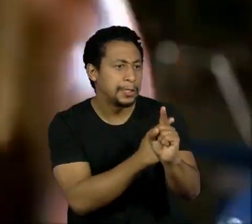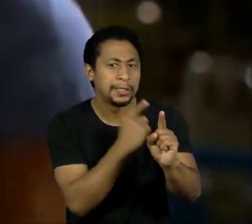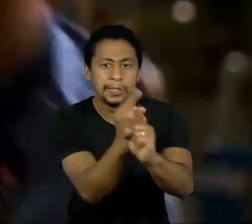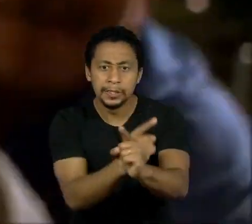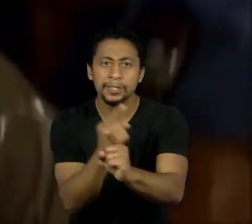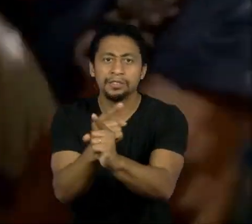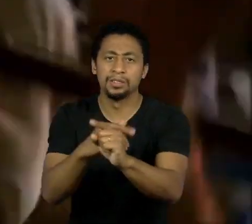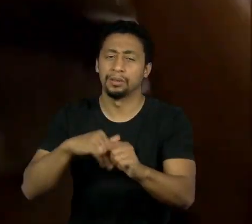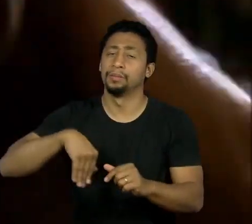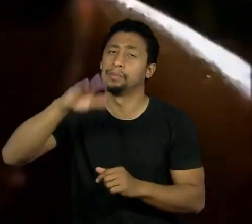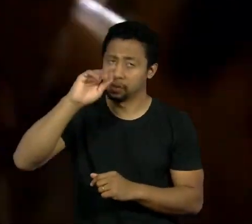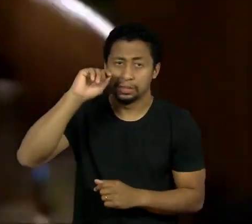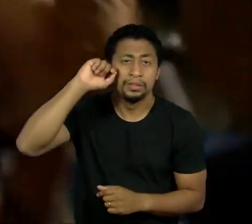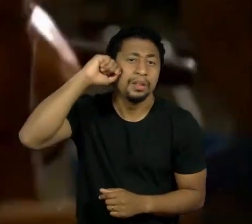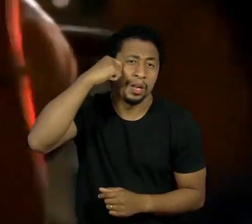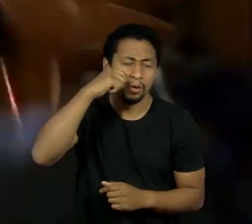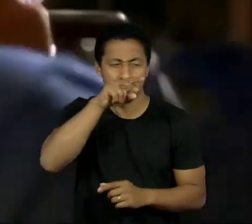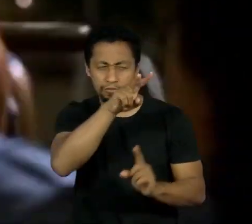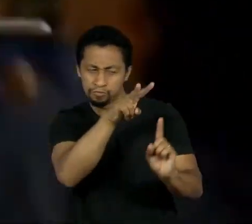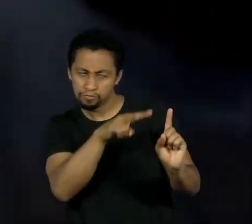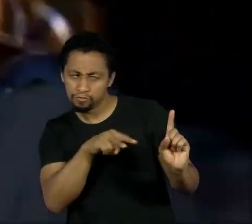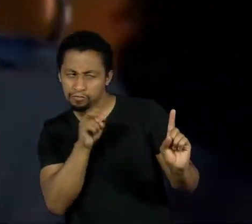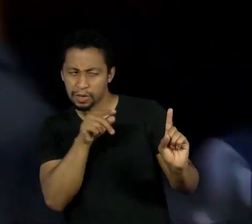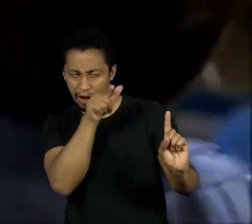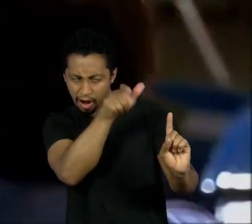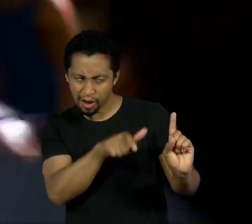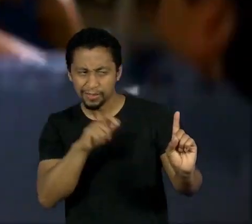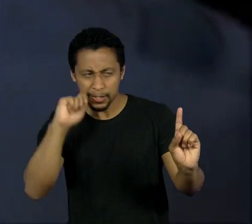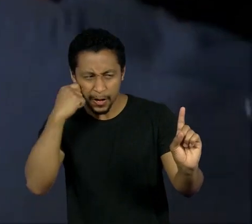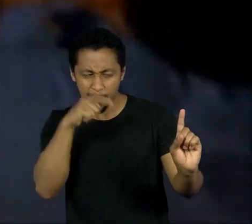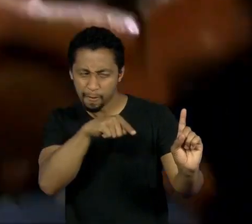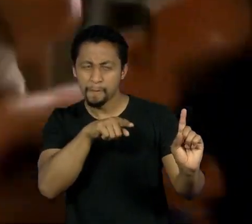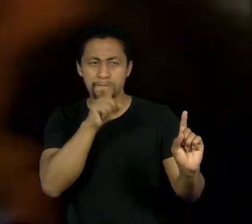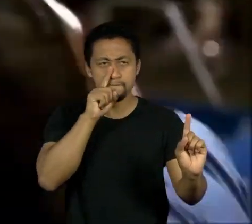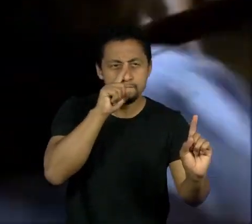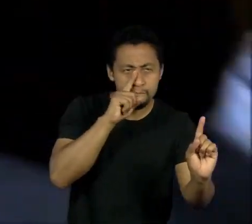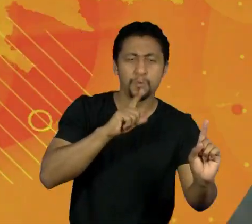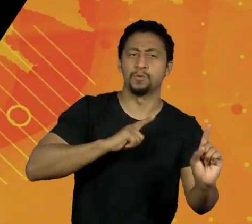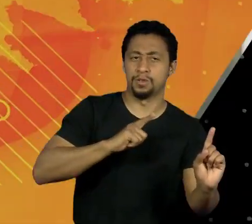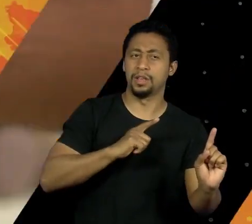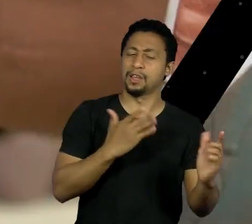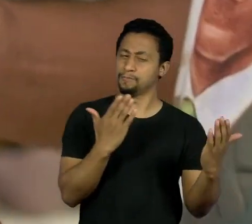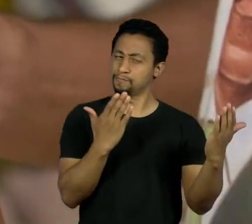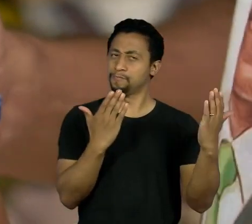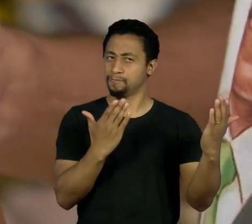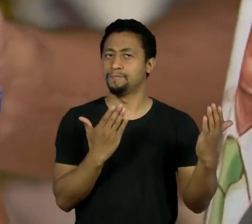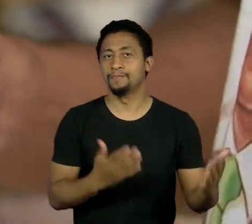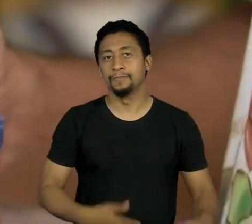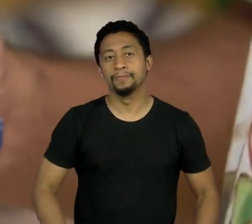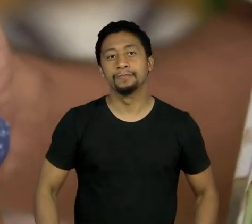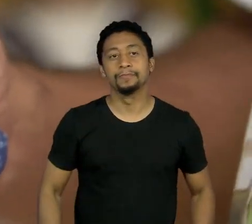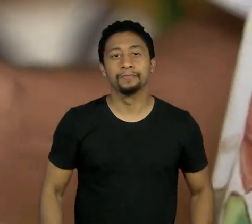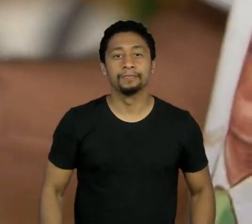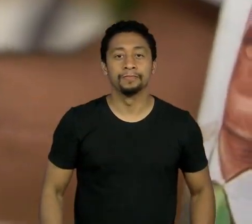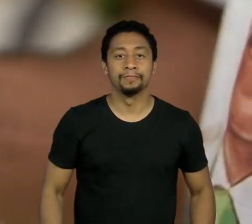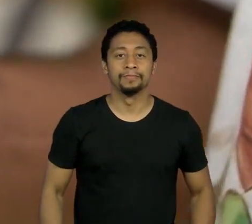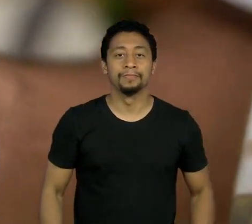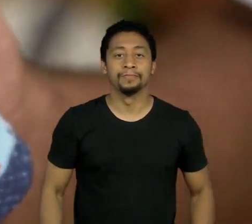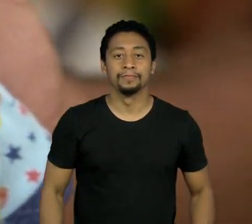considerar pessoas negras, por causa de sua raça e cor, como inerentemente suspeitas.